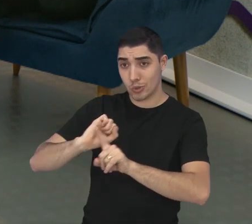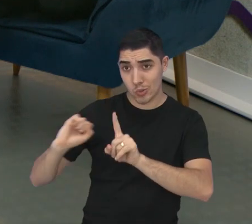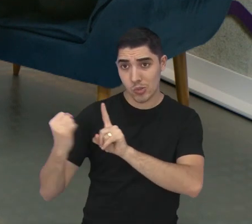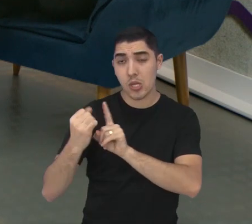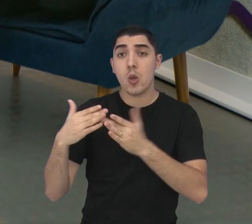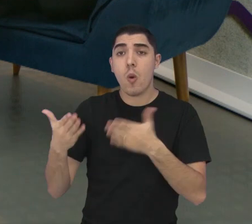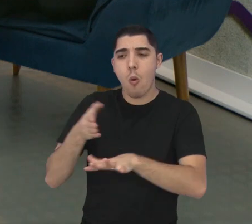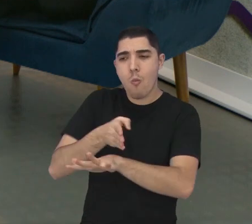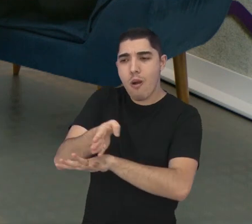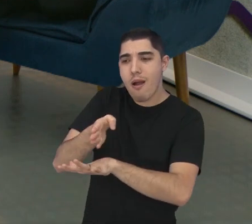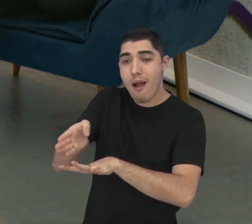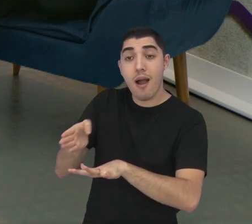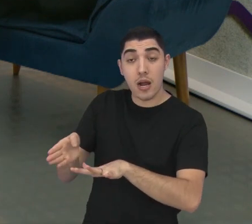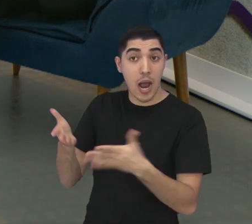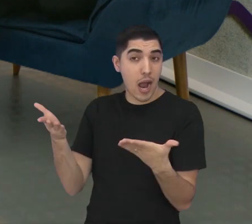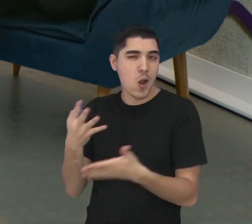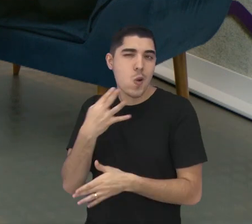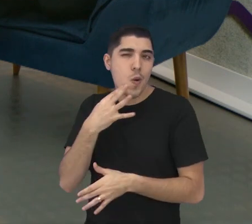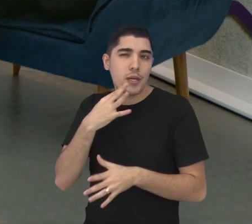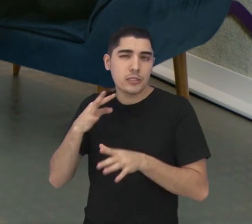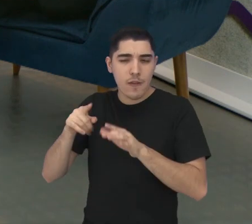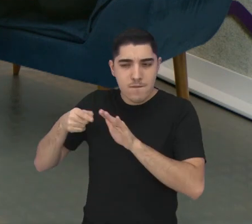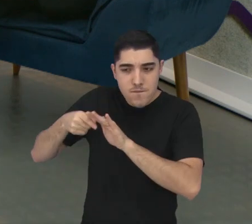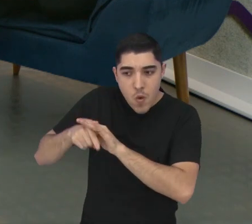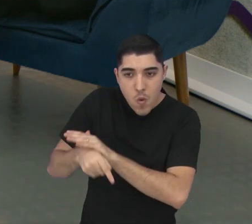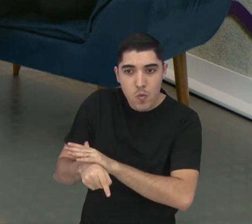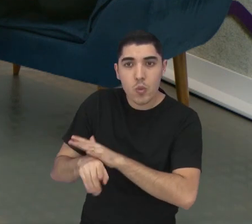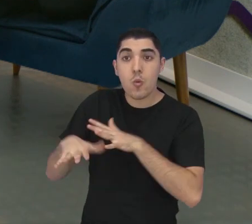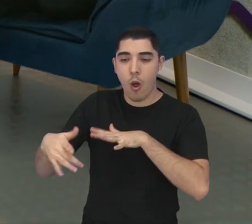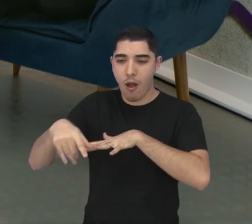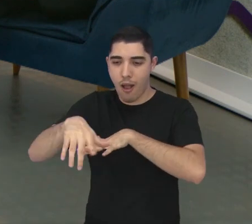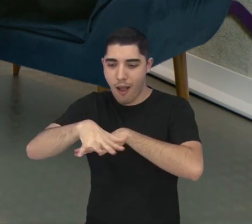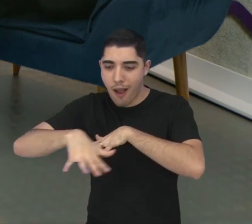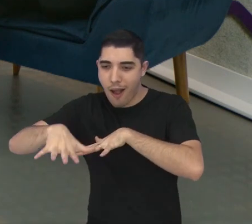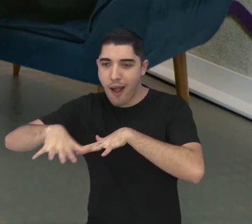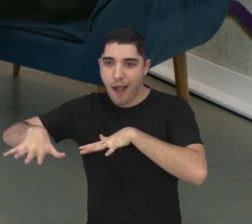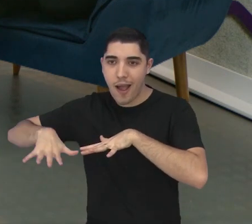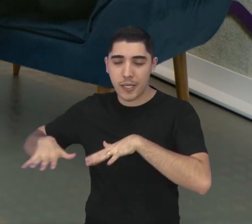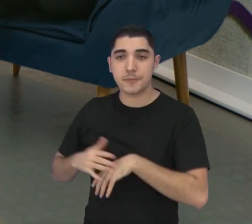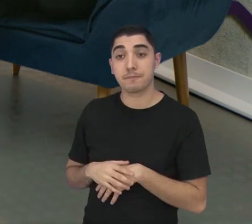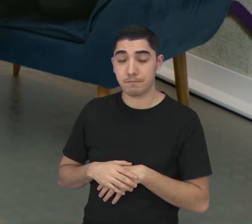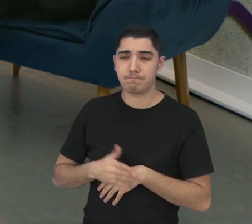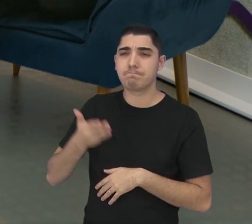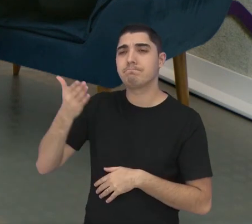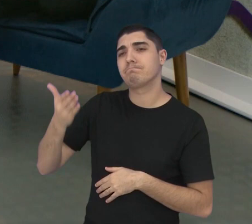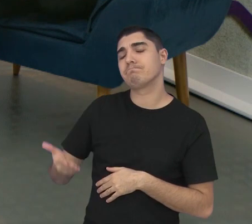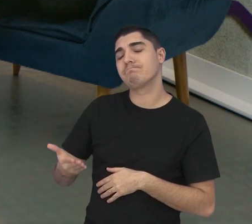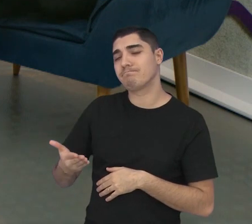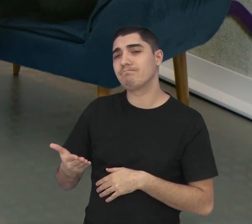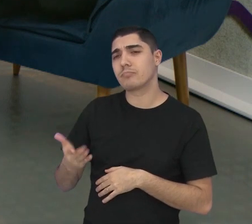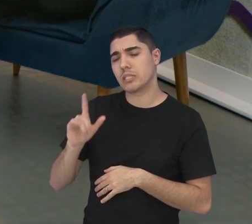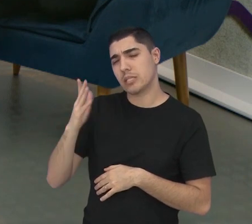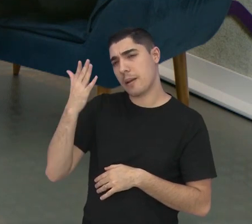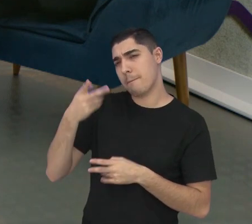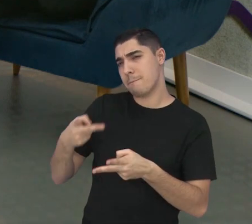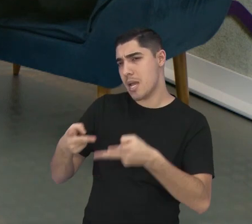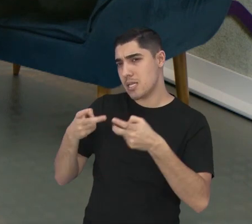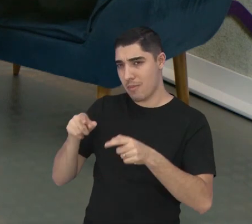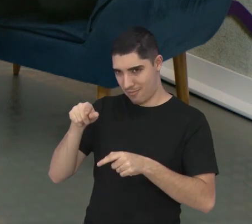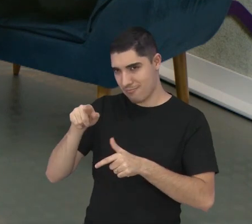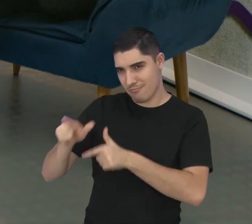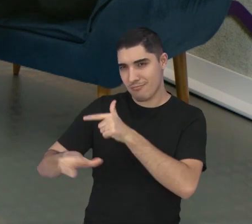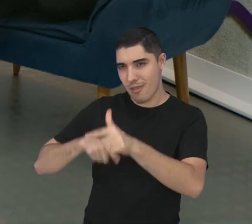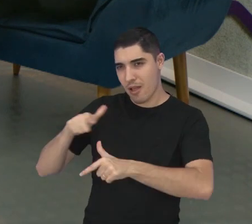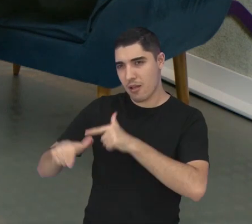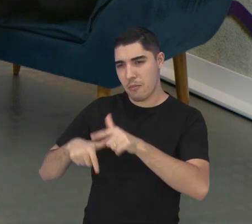algumas áreas de atuação. E agora vamos conhecer um pouco mais a fundo sobre essas áreas. Professora, deu para perceber